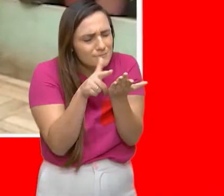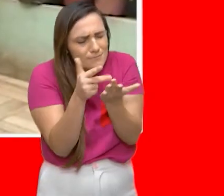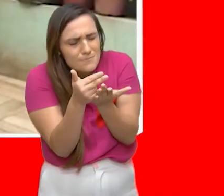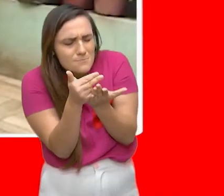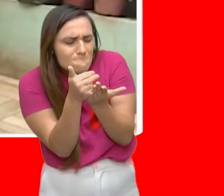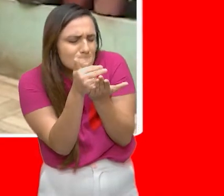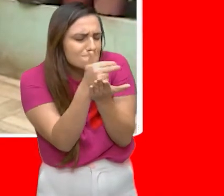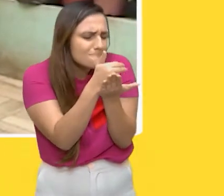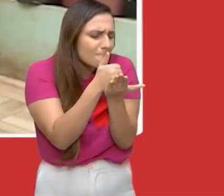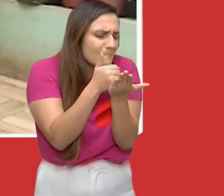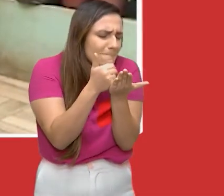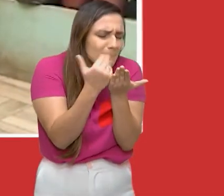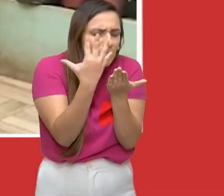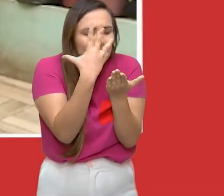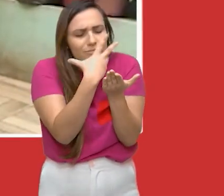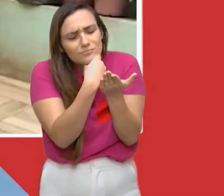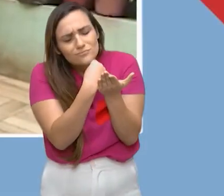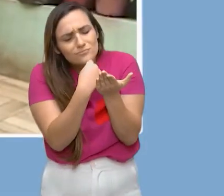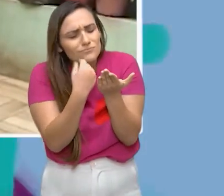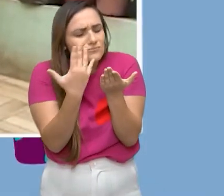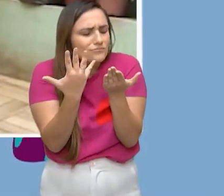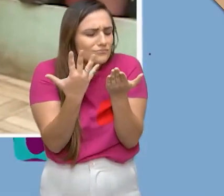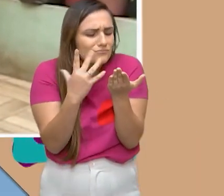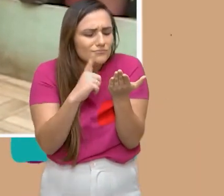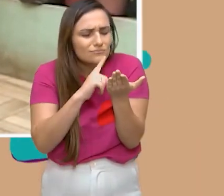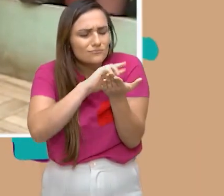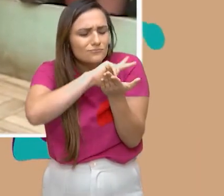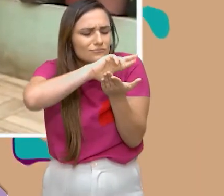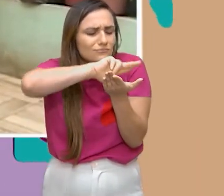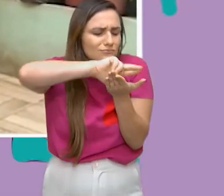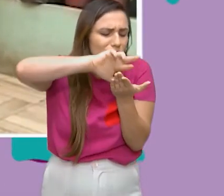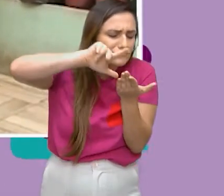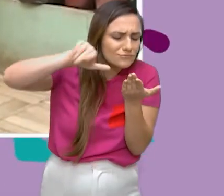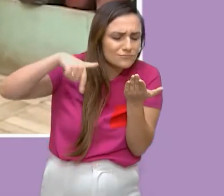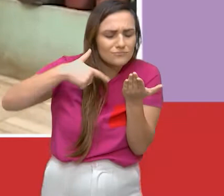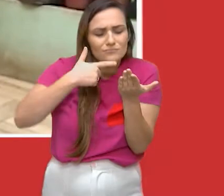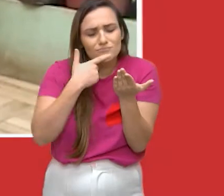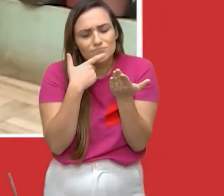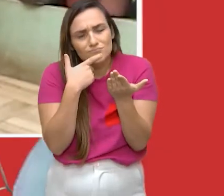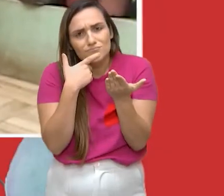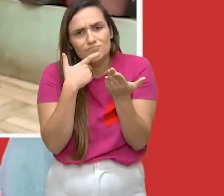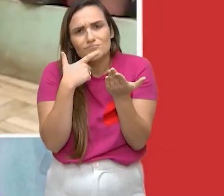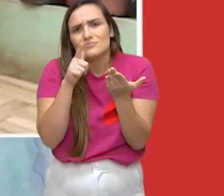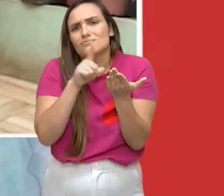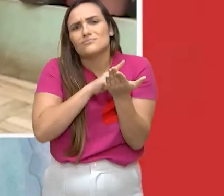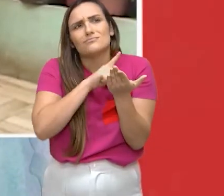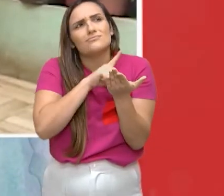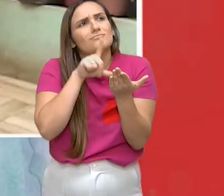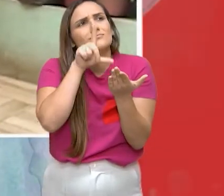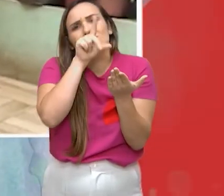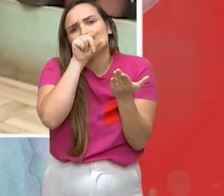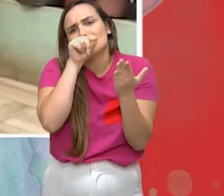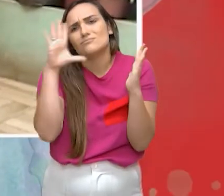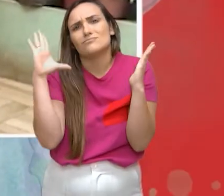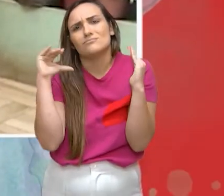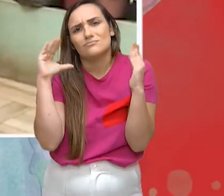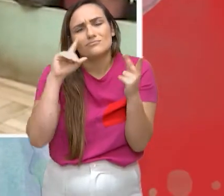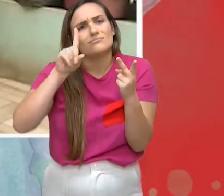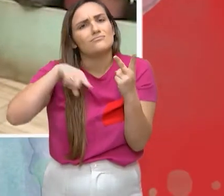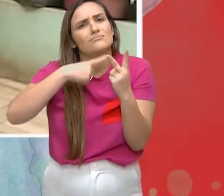pegava papel, já fazia aqueles desenhos bonitinhos, de várias coisas. Agora eu estava